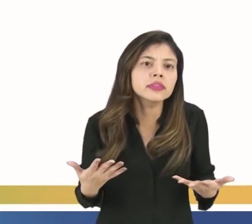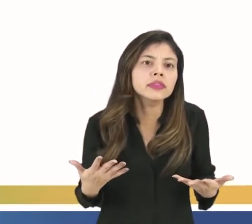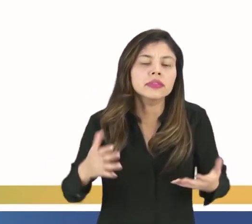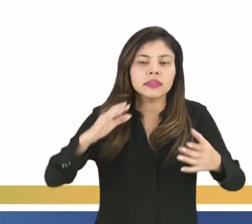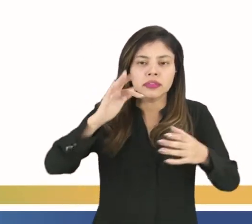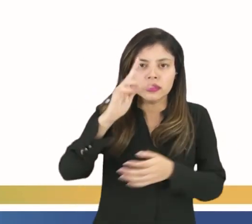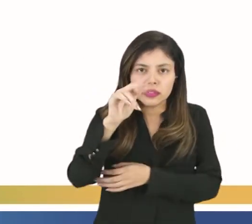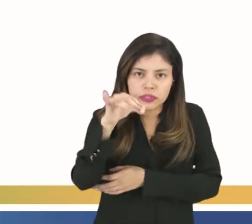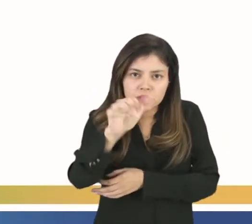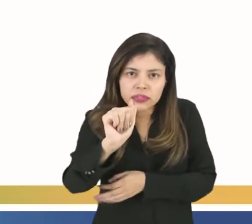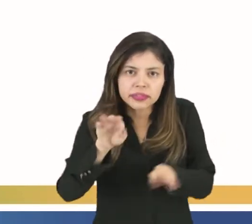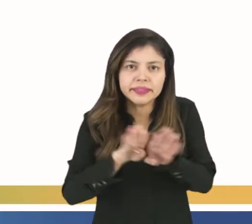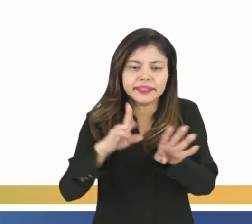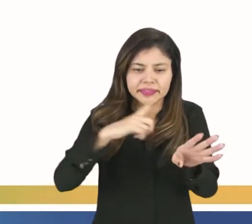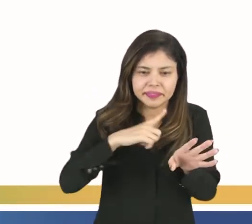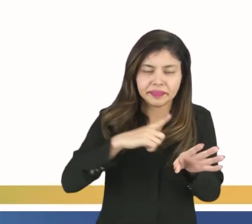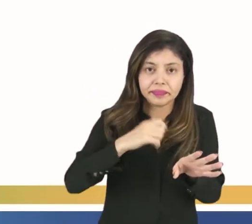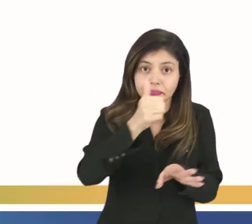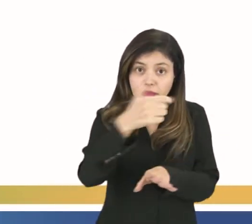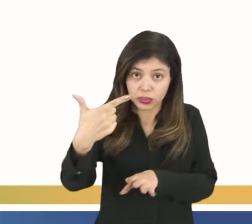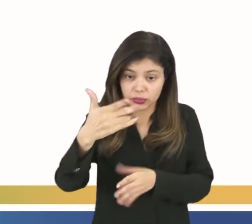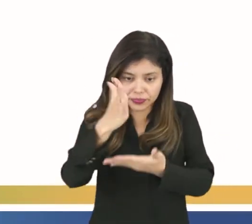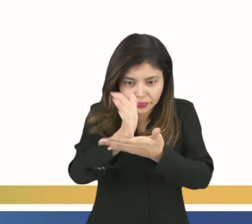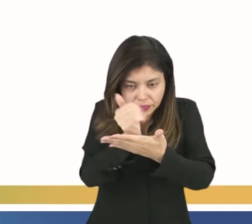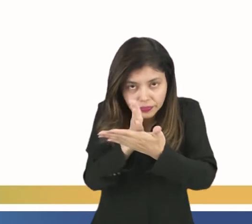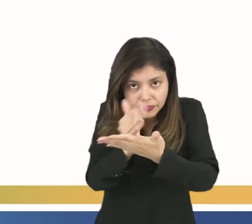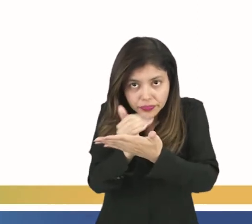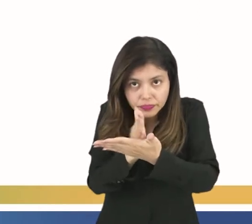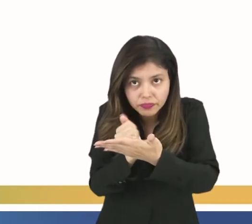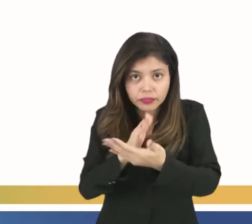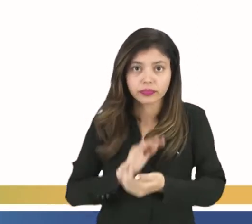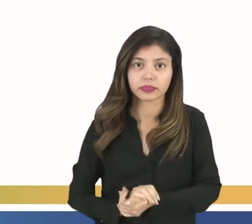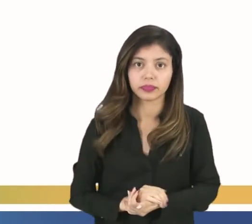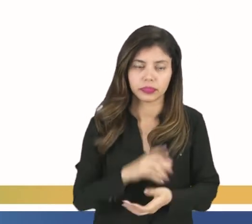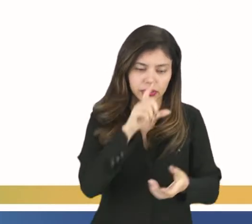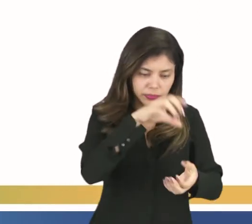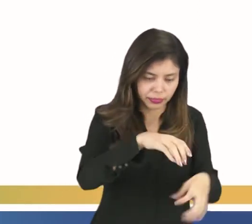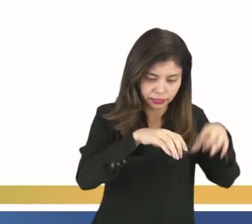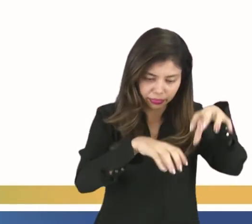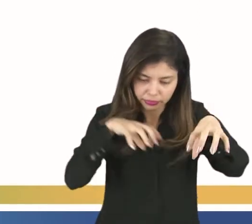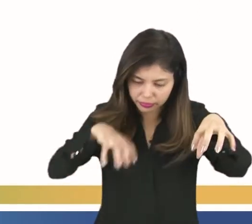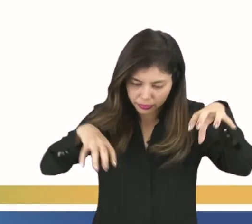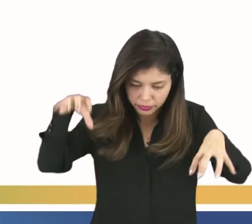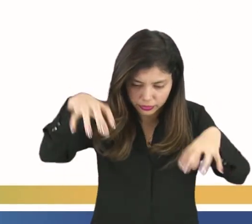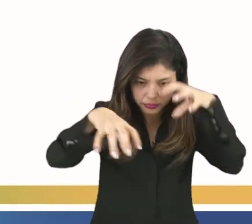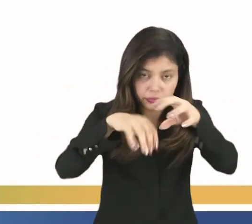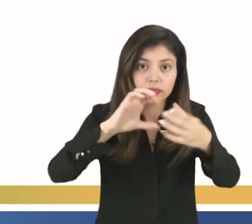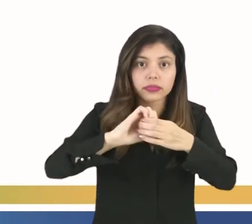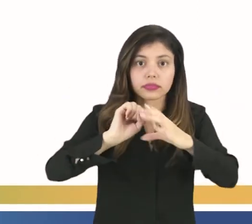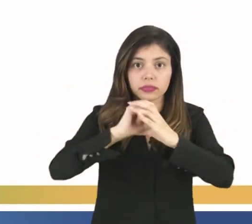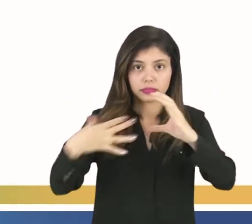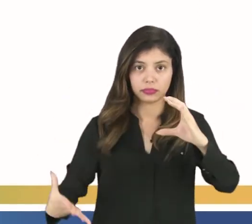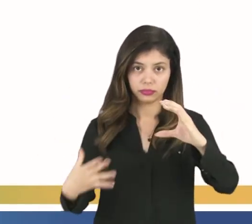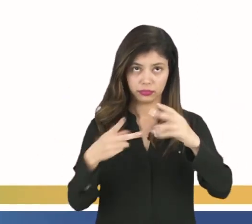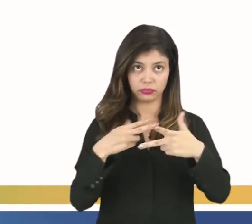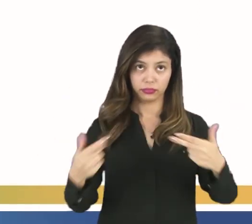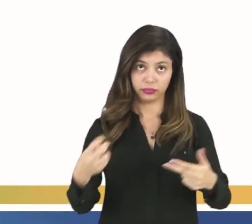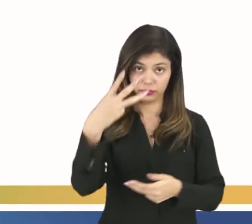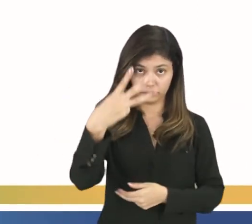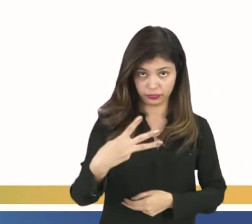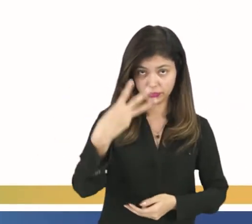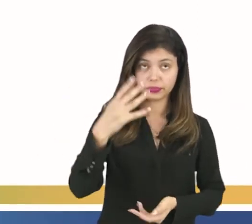forma. E nessa forma eu tenho 12 divisões. Em cada divisão eu consigo colocar uma característica dos objetos. Eu selecionei